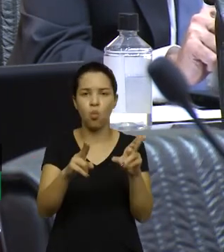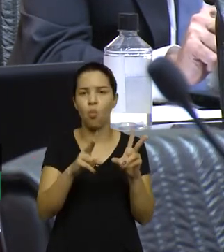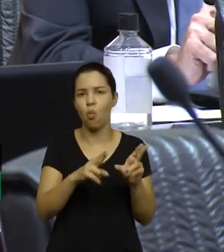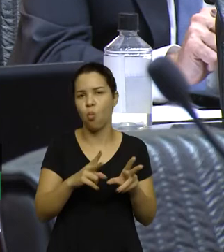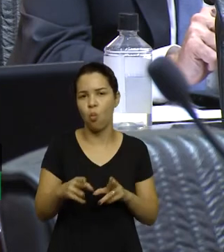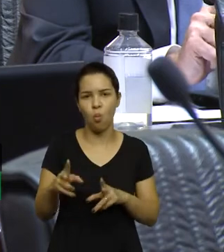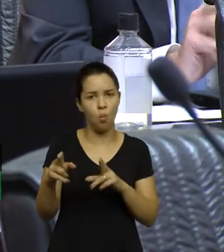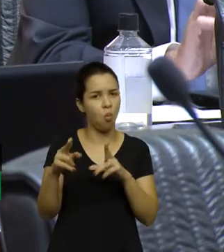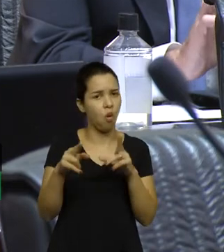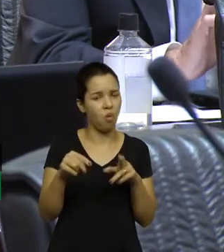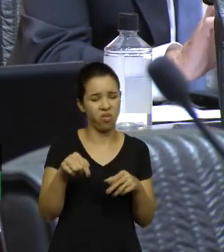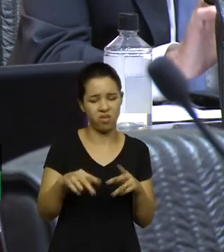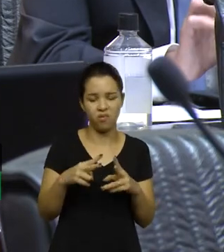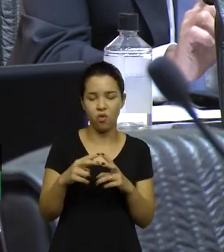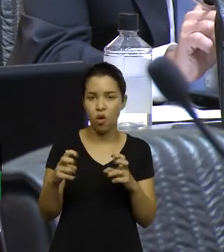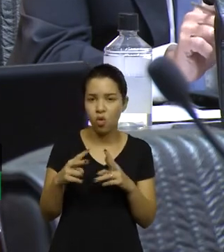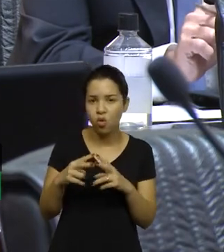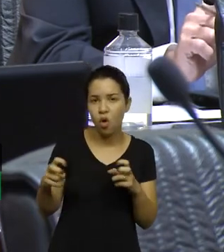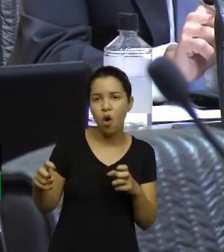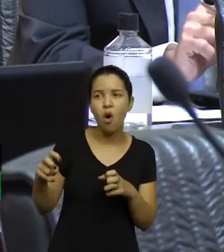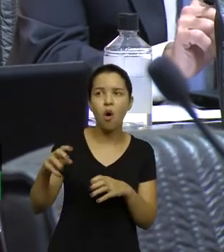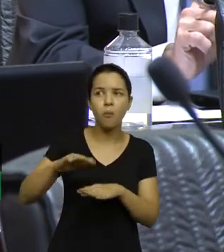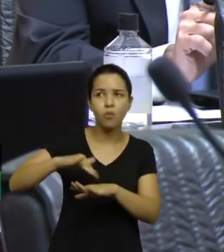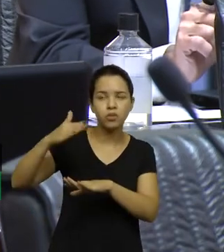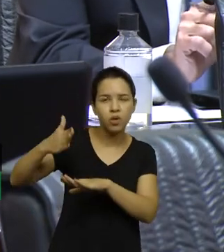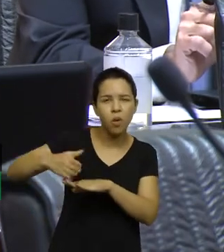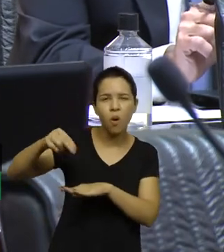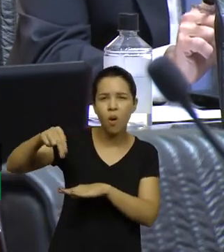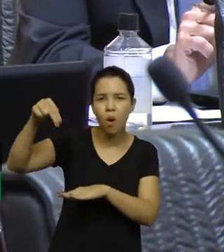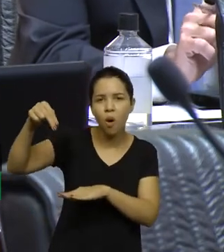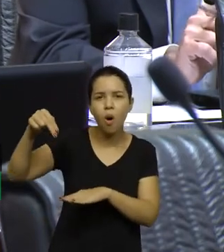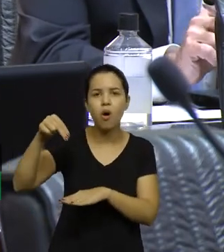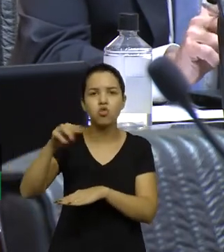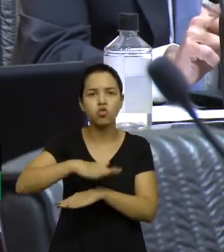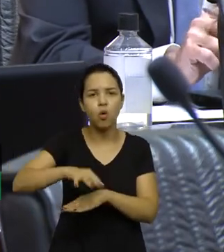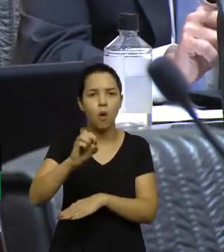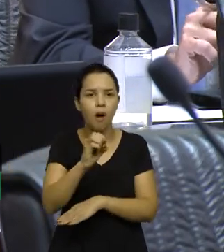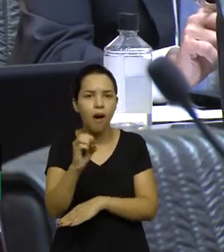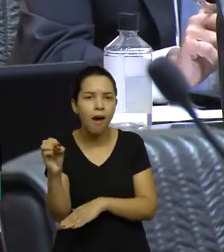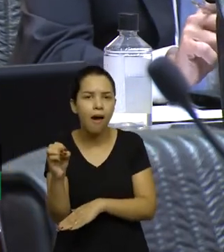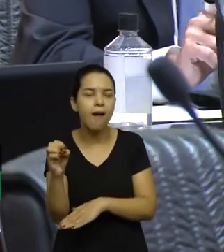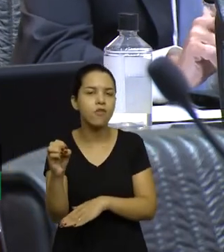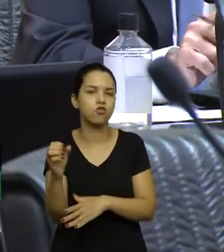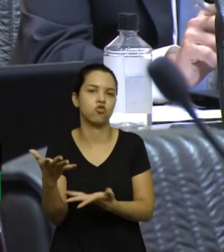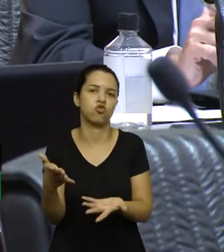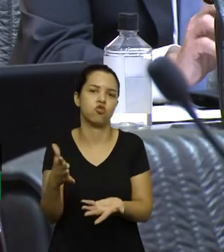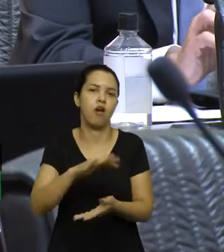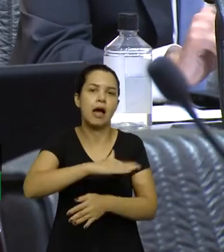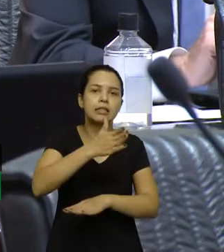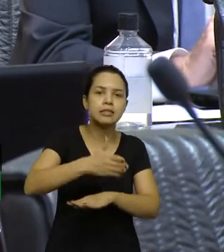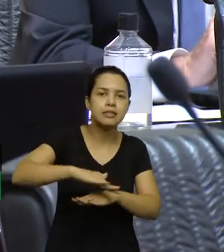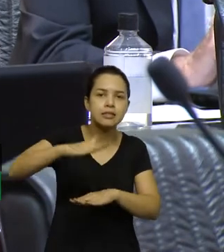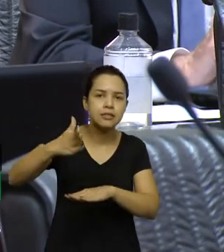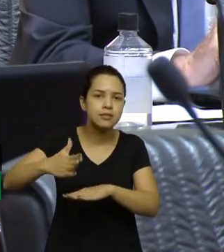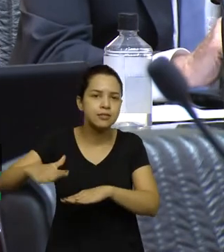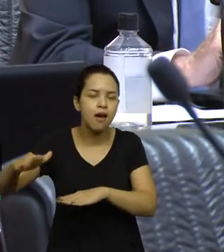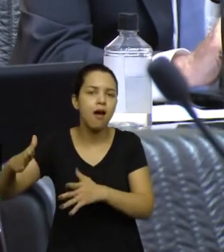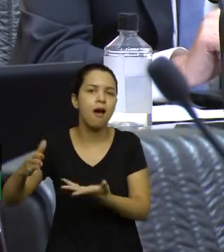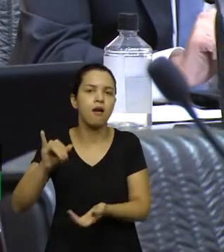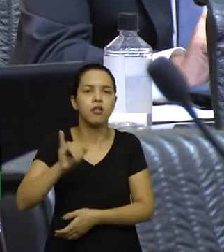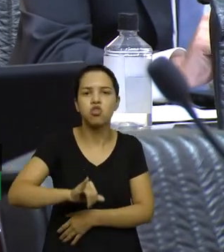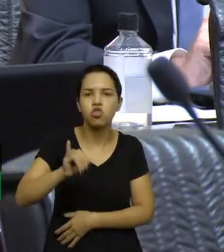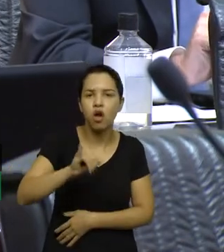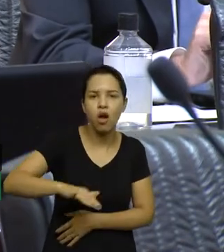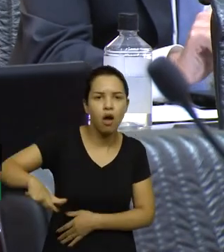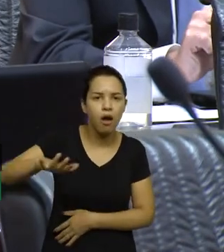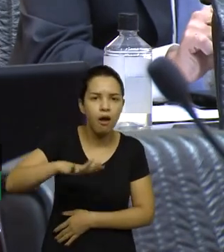Grande Florianópolis, no Planalto Norte, no Meio Oeste, na região da Serra, no Vale do Itajaí. A situação